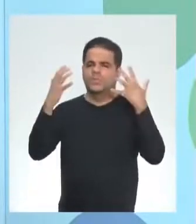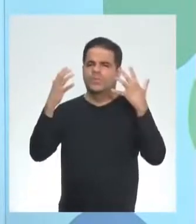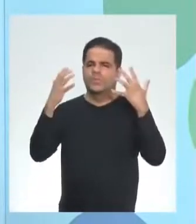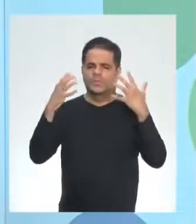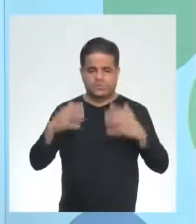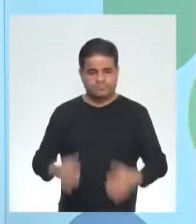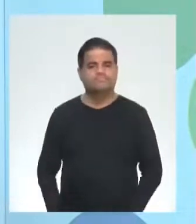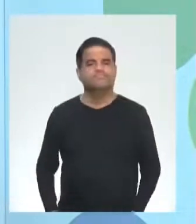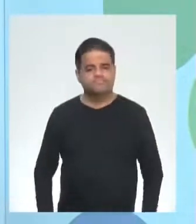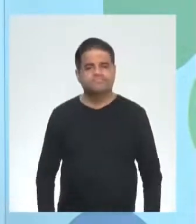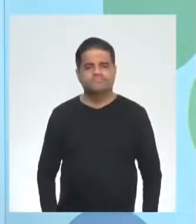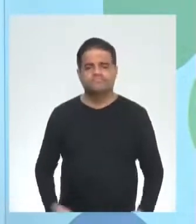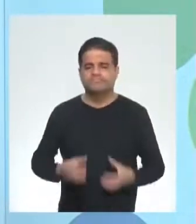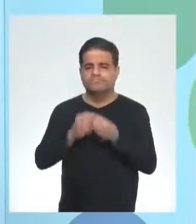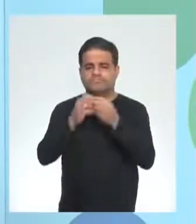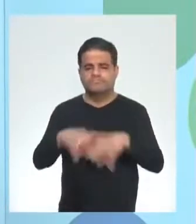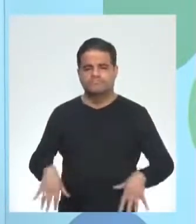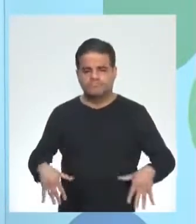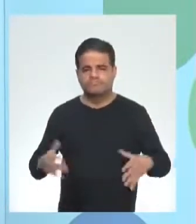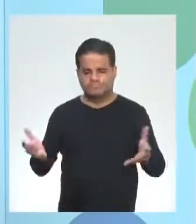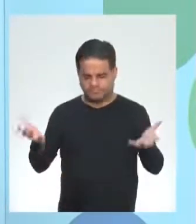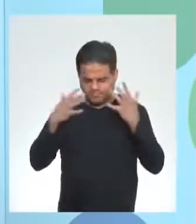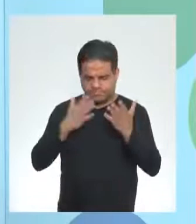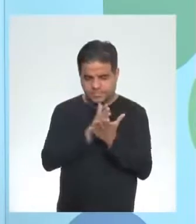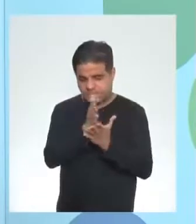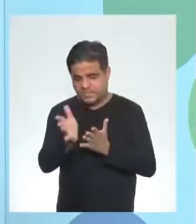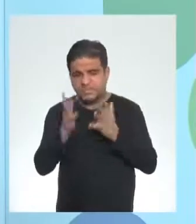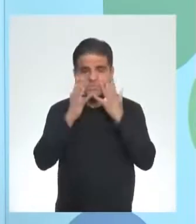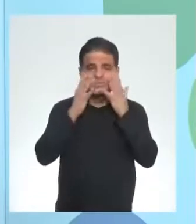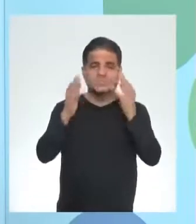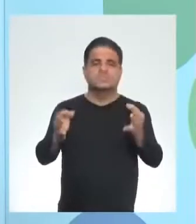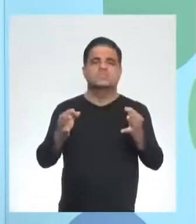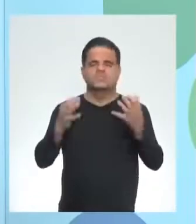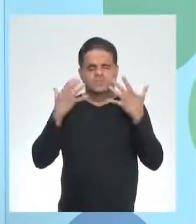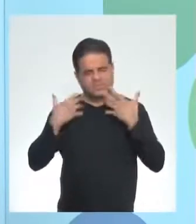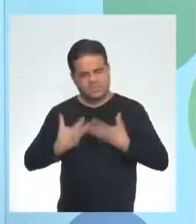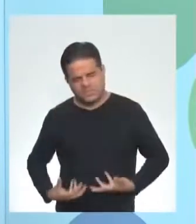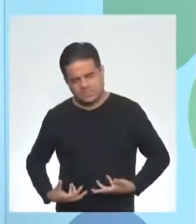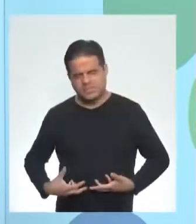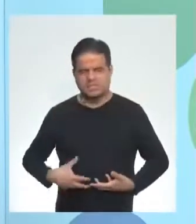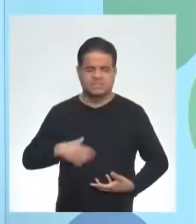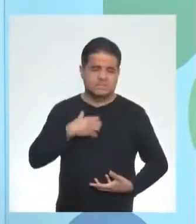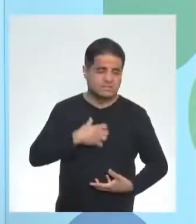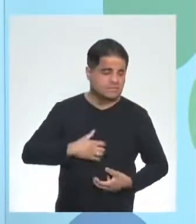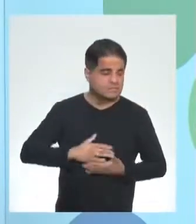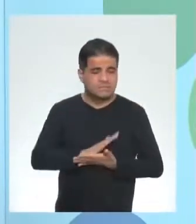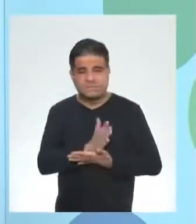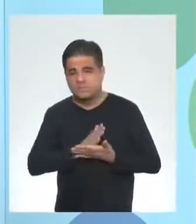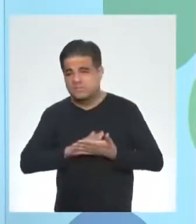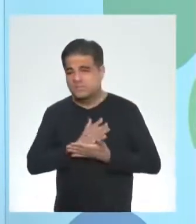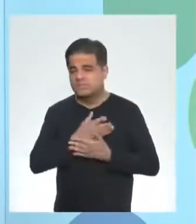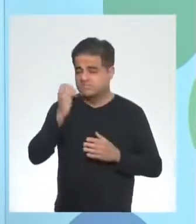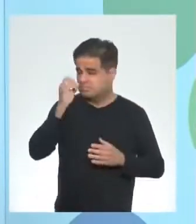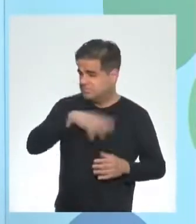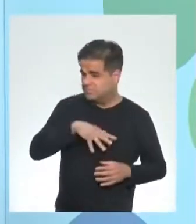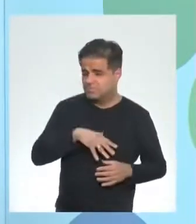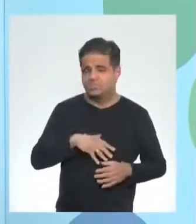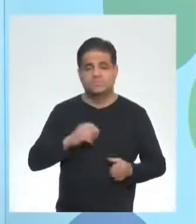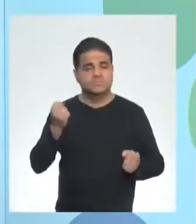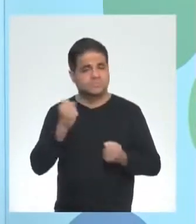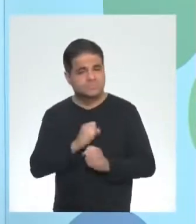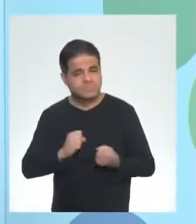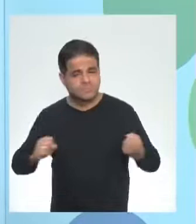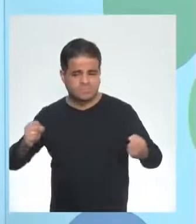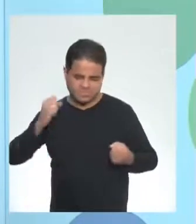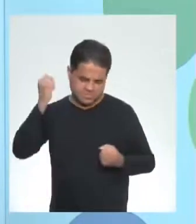questão do prejuízo, né? Dor de cabeça, desvio de atenção, cansaço, mau humor. O Matheus também falando aqui,